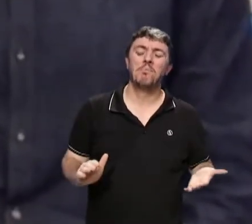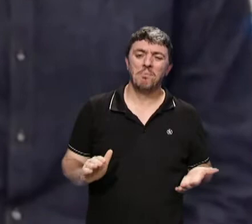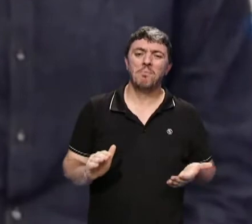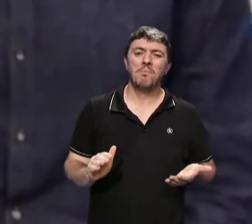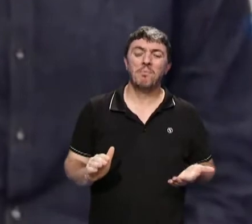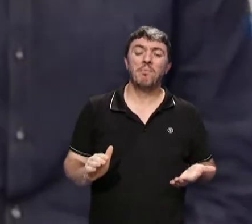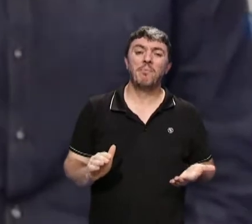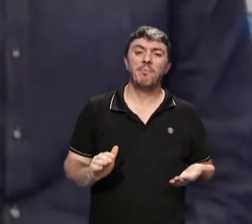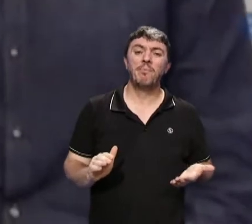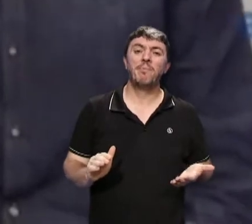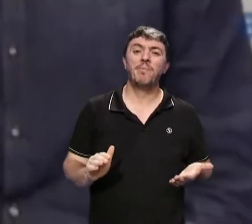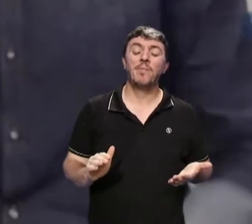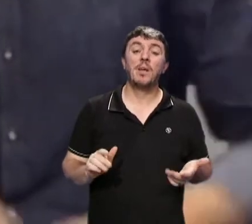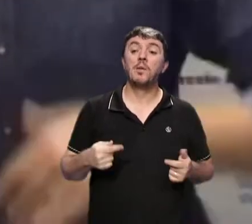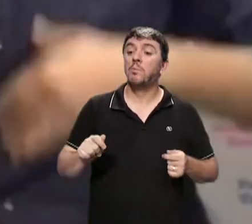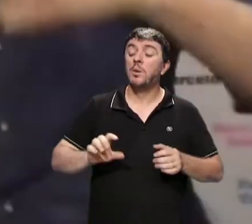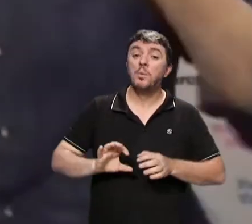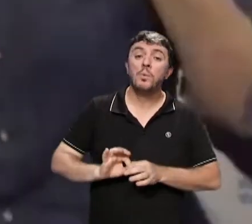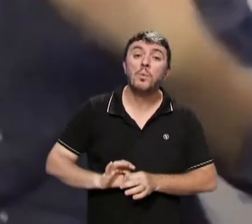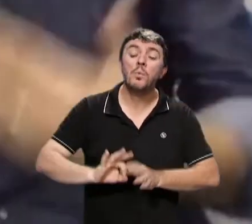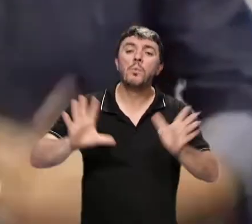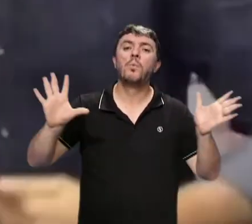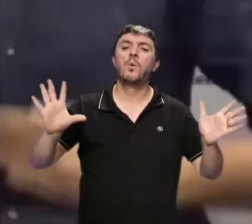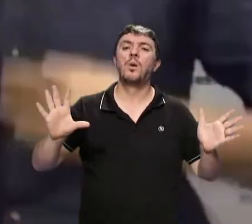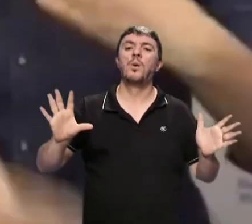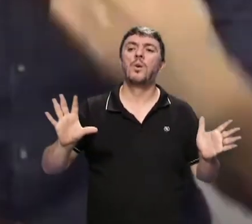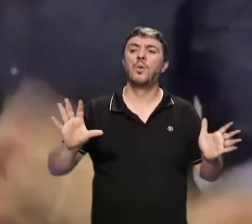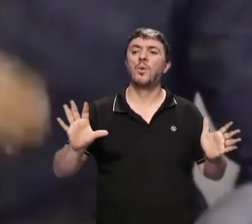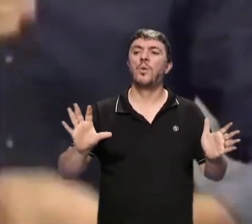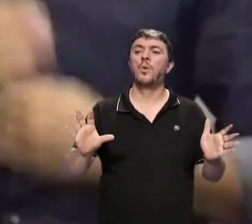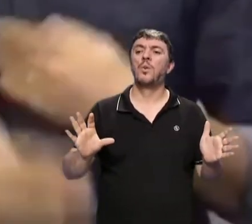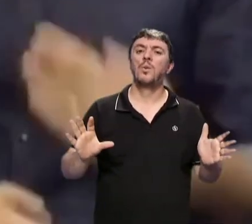teve que fazer uma autorização, assim. O Paulo foi um processo de